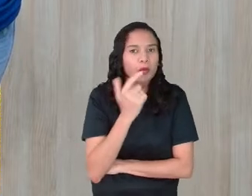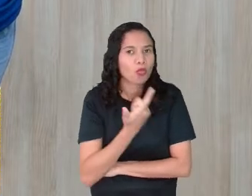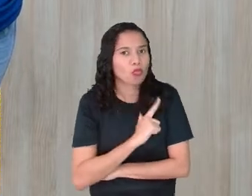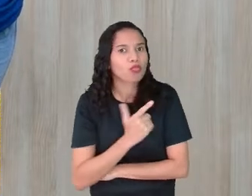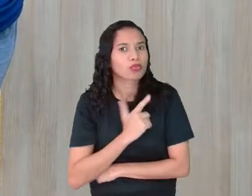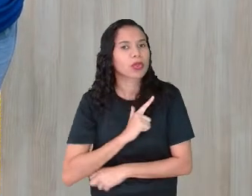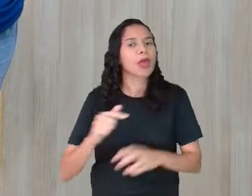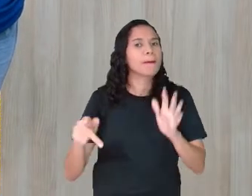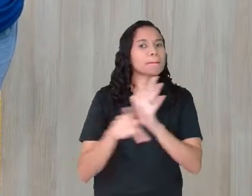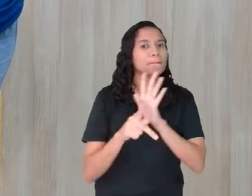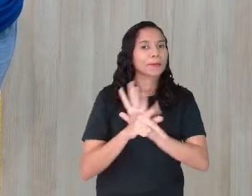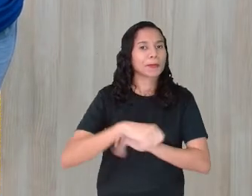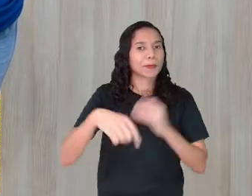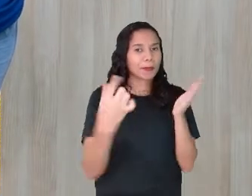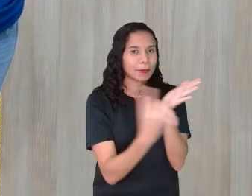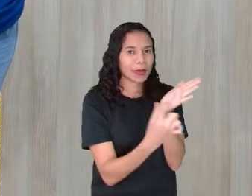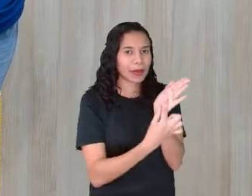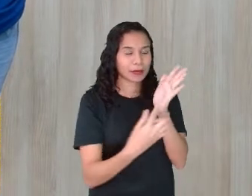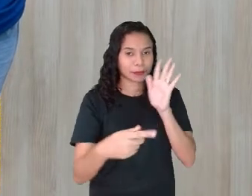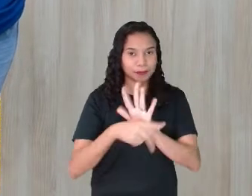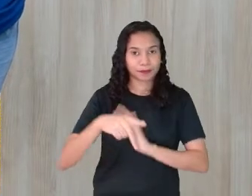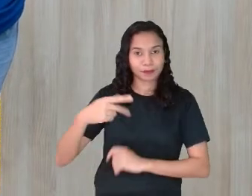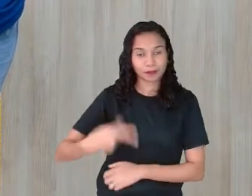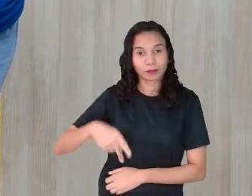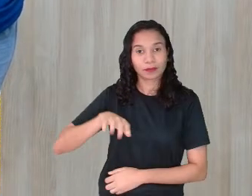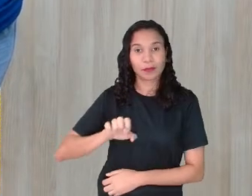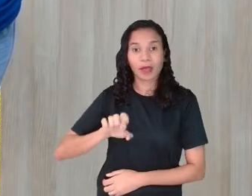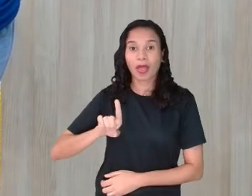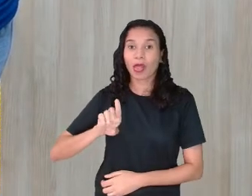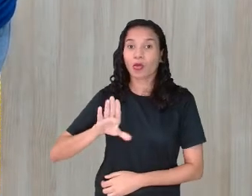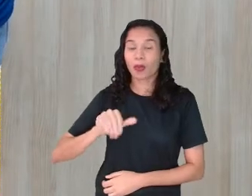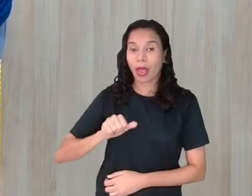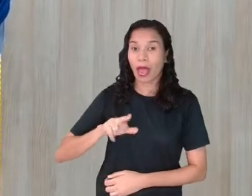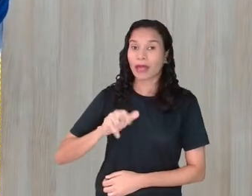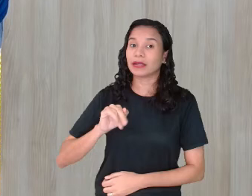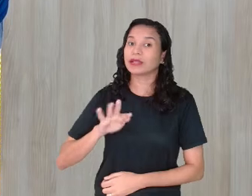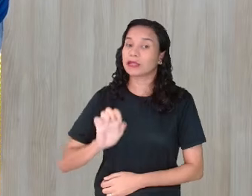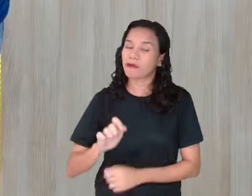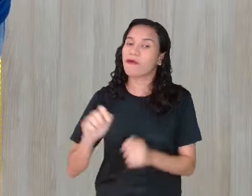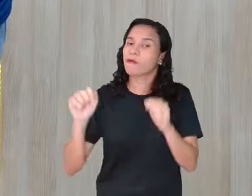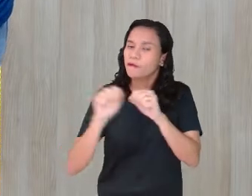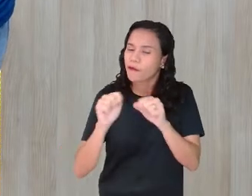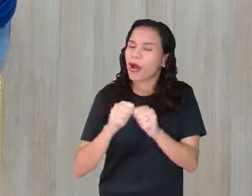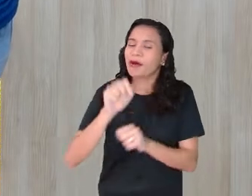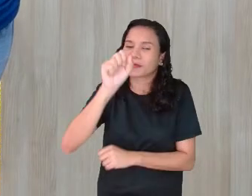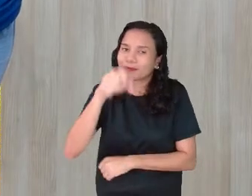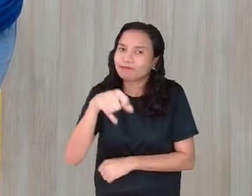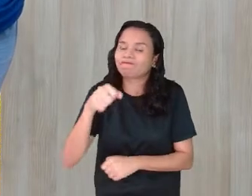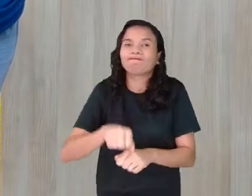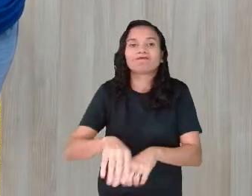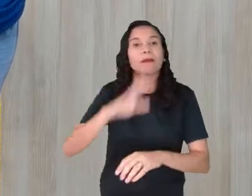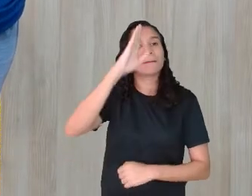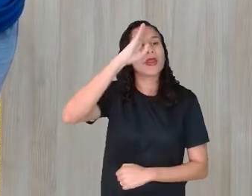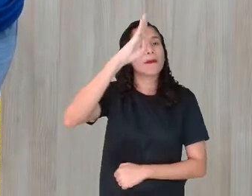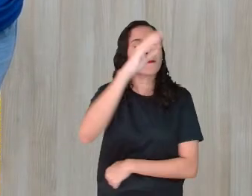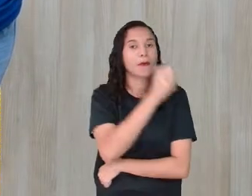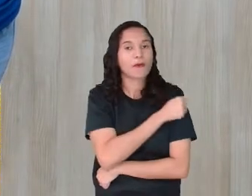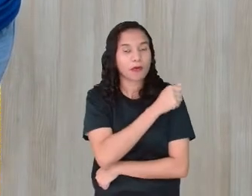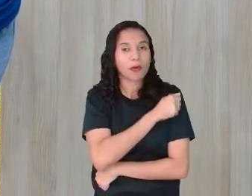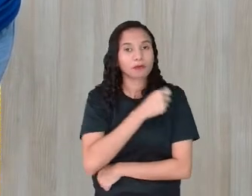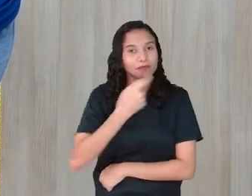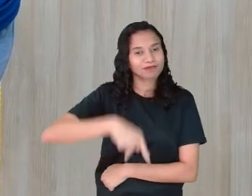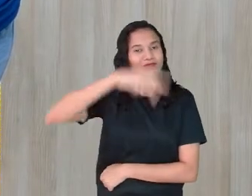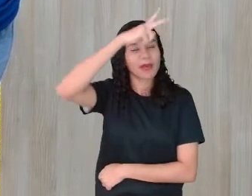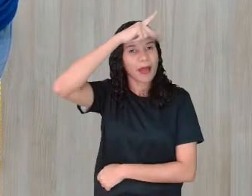baixou ainda o aplicativo do Educa Recife, então façam isso, tá certo? Principalmente os estudantes da